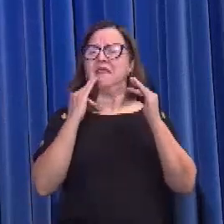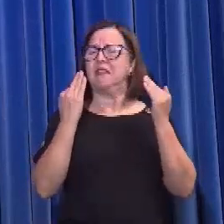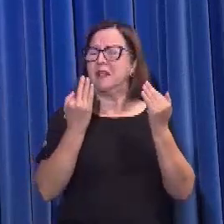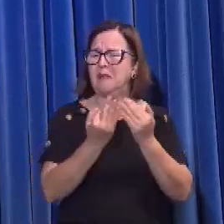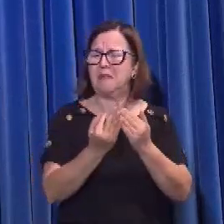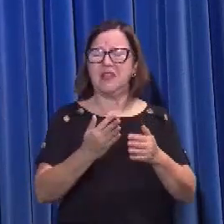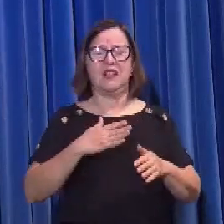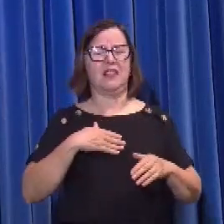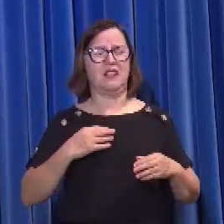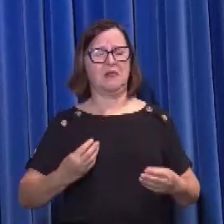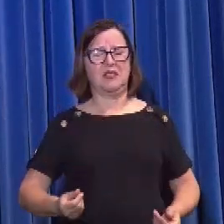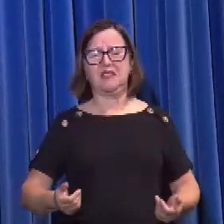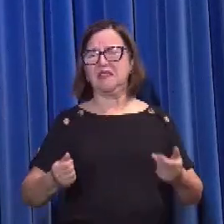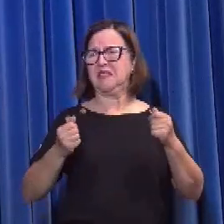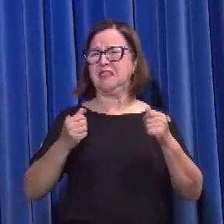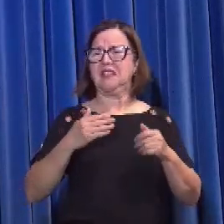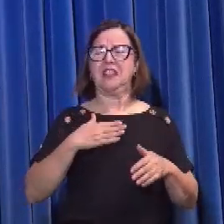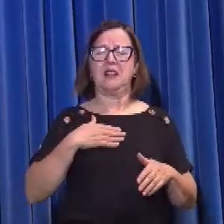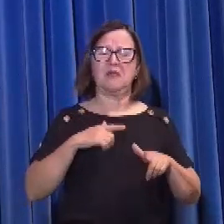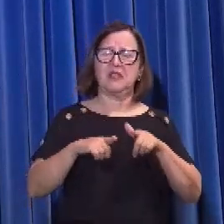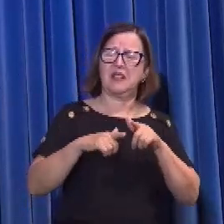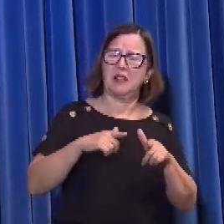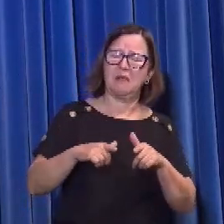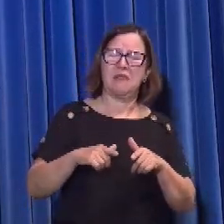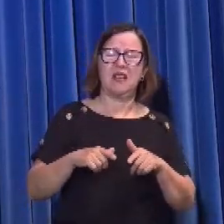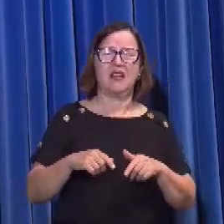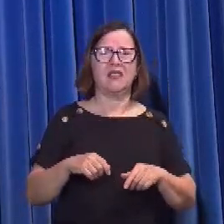meu emprego, com a morte do meu ente querido?